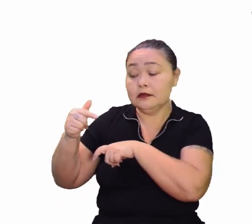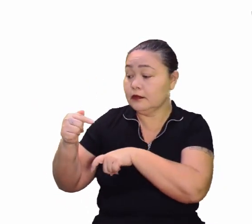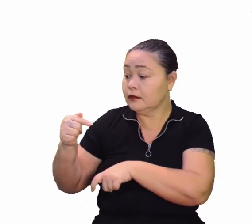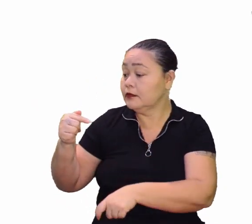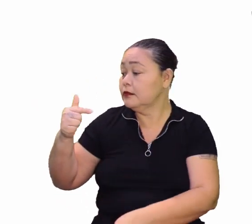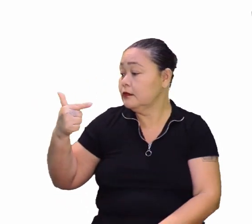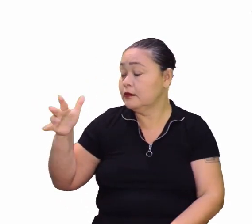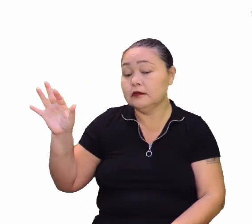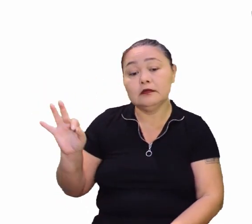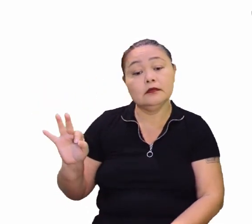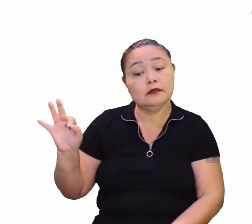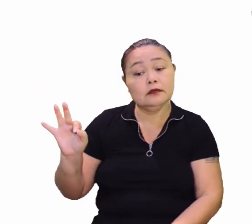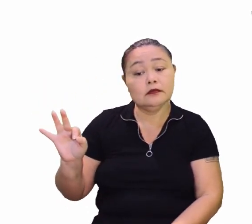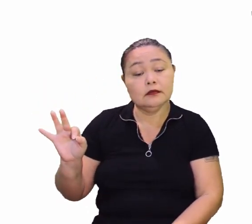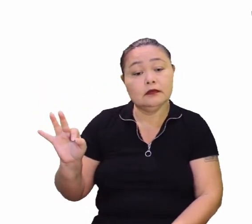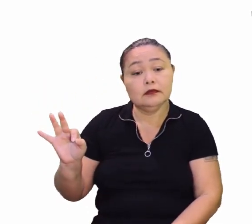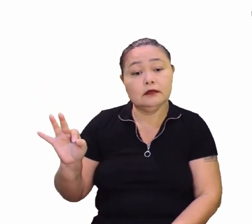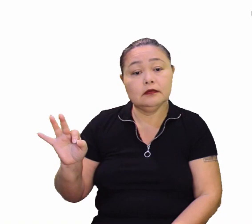Agricultura, 72%.